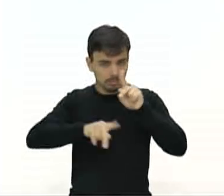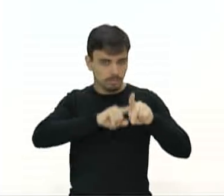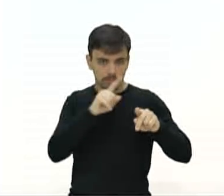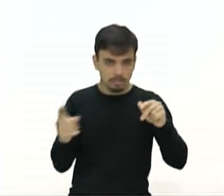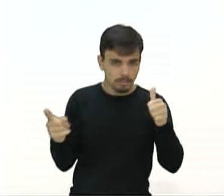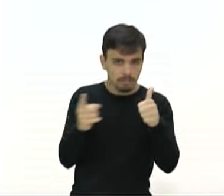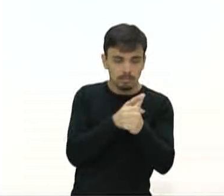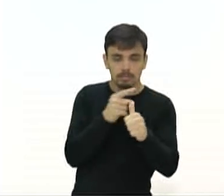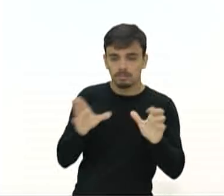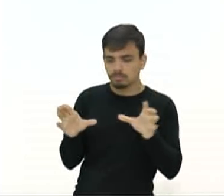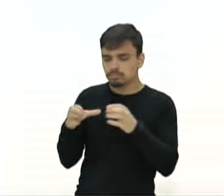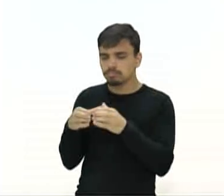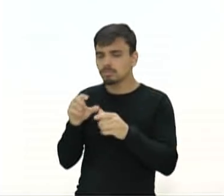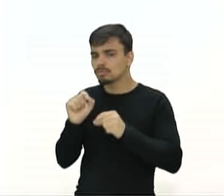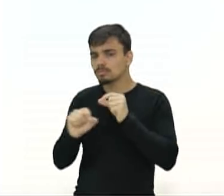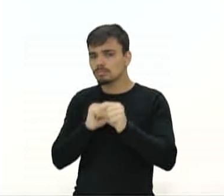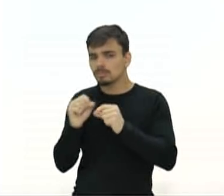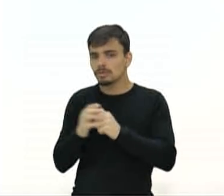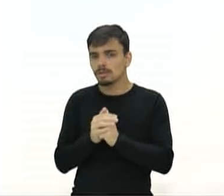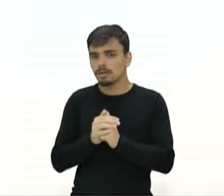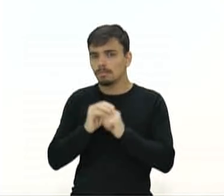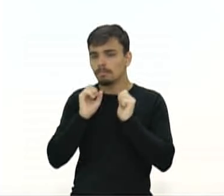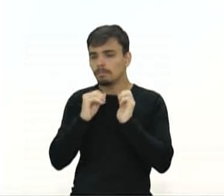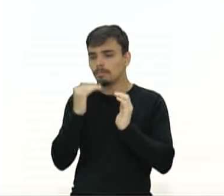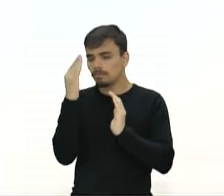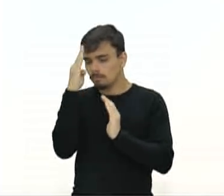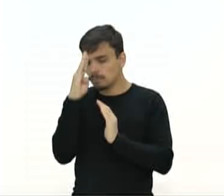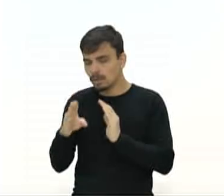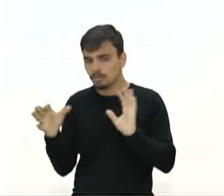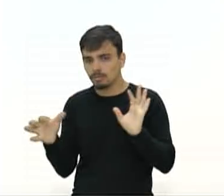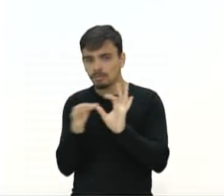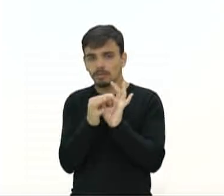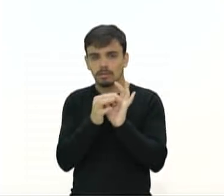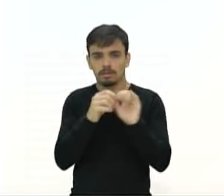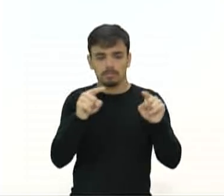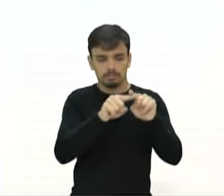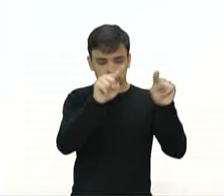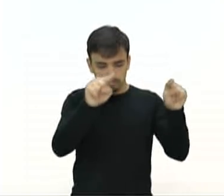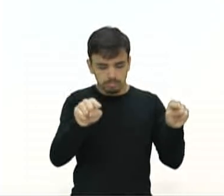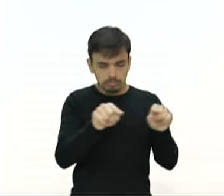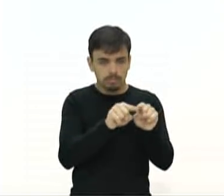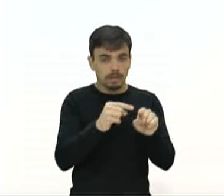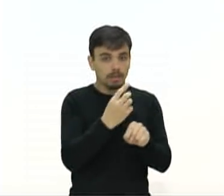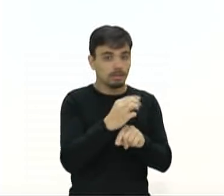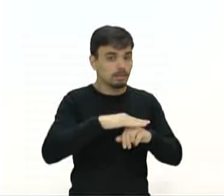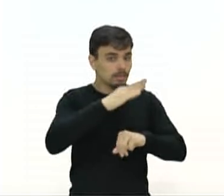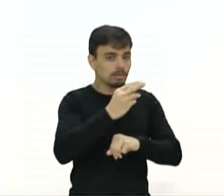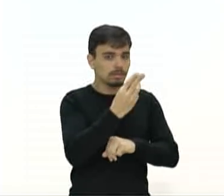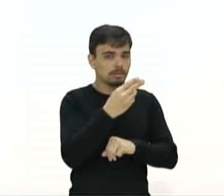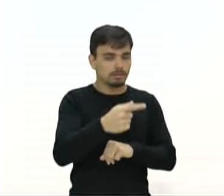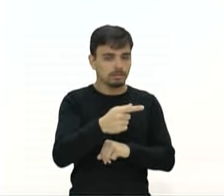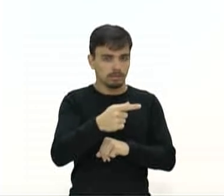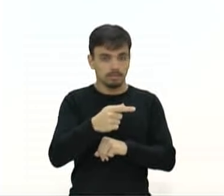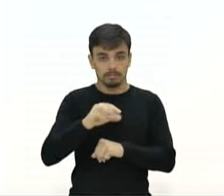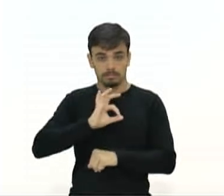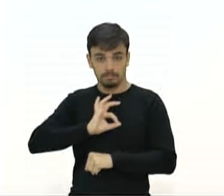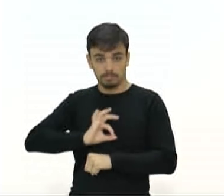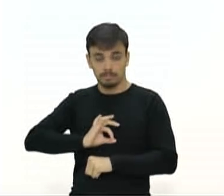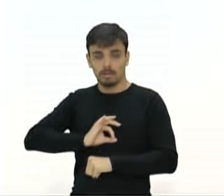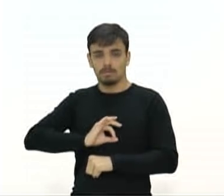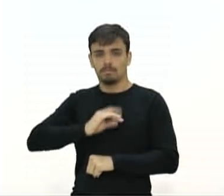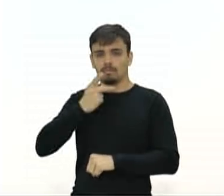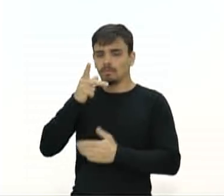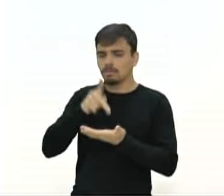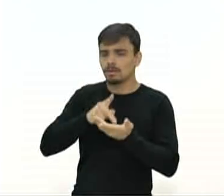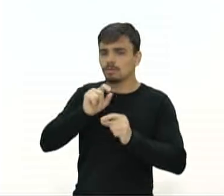primeiros cubículos. Mandou-se anexar uma galeria de mais de 37. o padre Lopes confessou que não imaginara